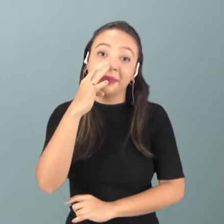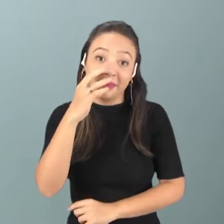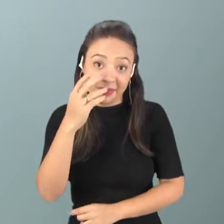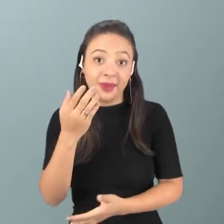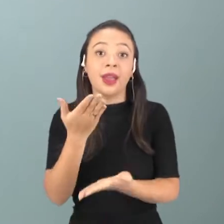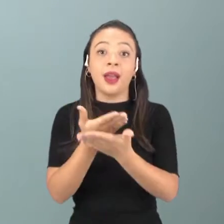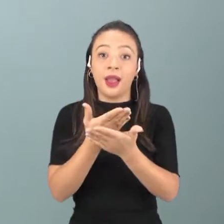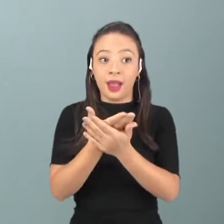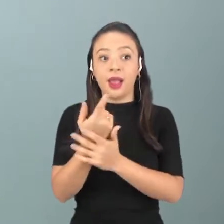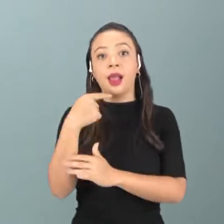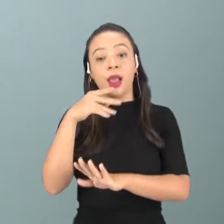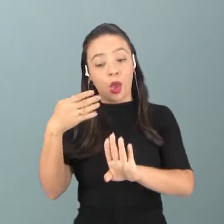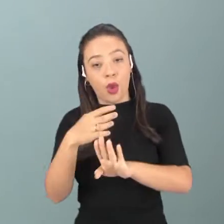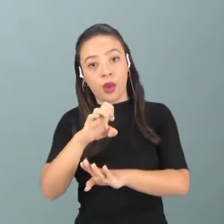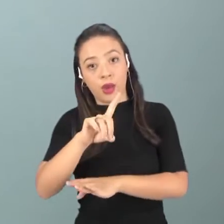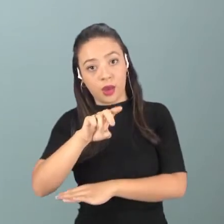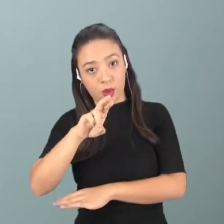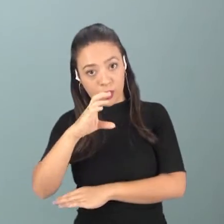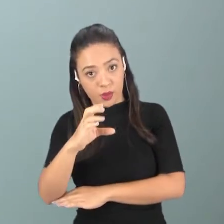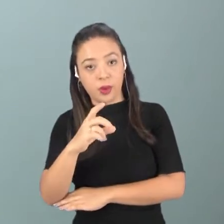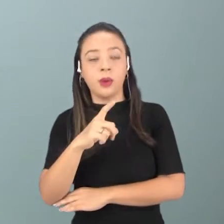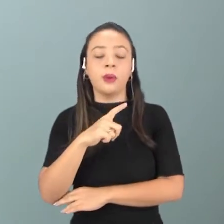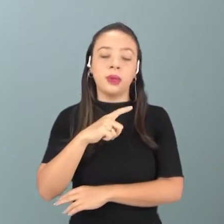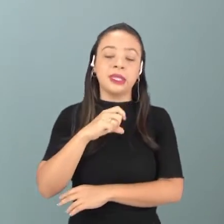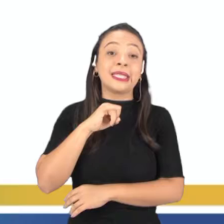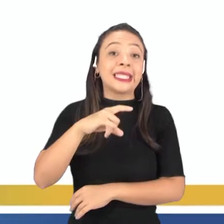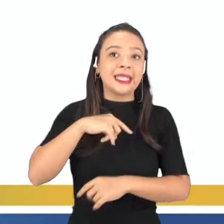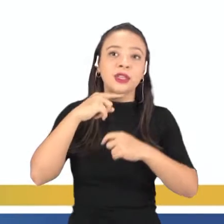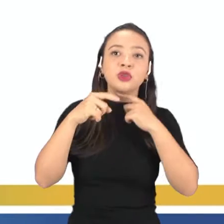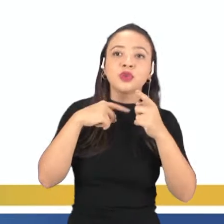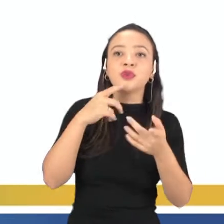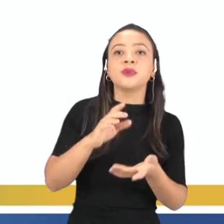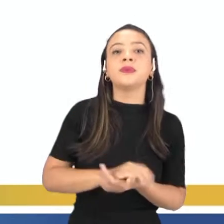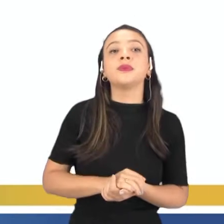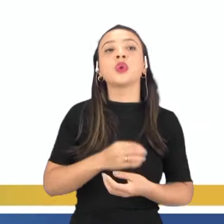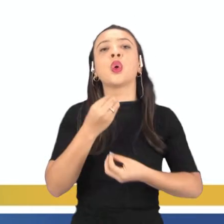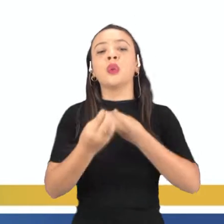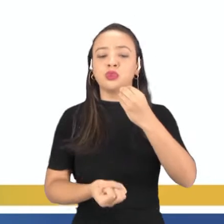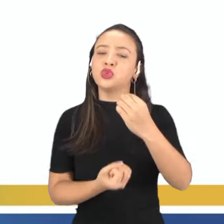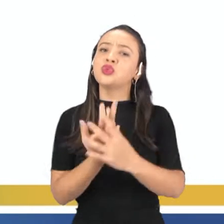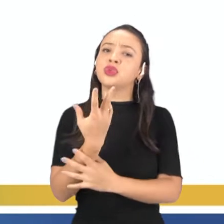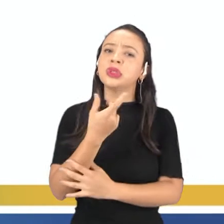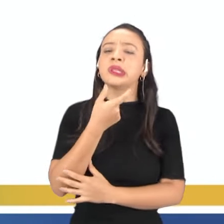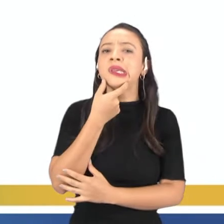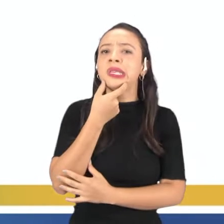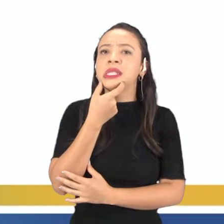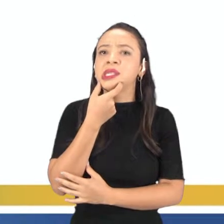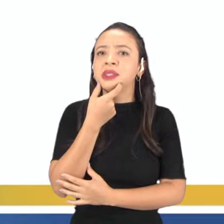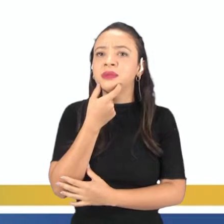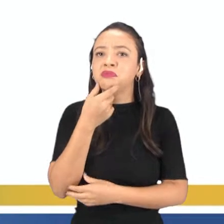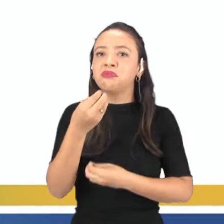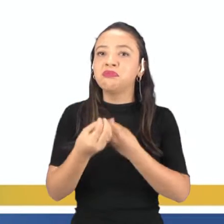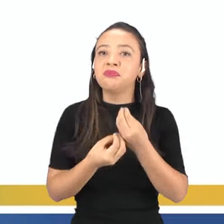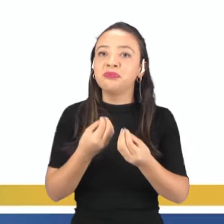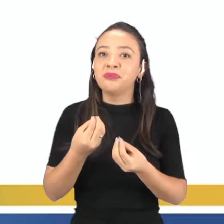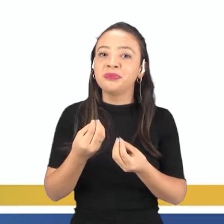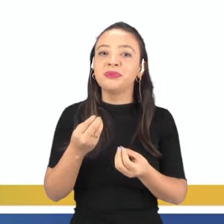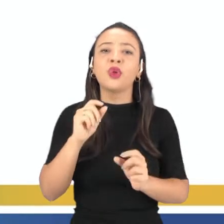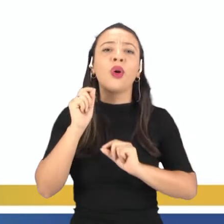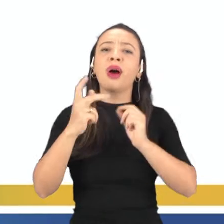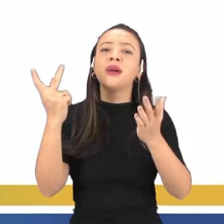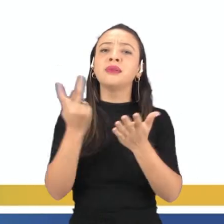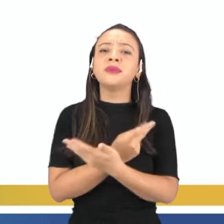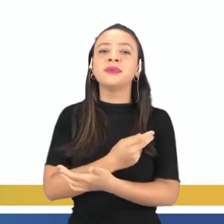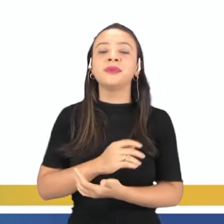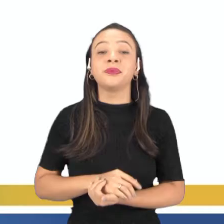Eduque para que vocês possam tirar as dúvidas, ok? Então vamos lá. A formação da língua inglesa. O que aconteceu? Como é que se deu isso?